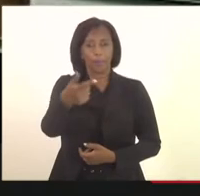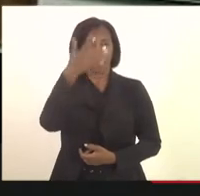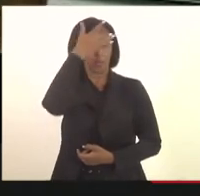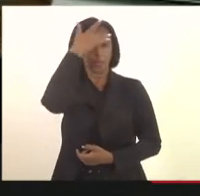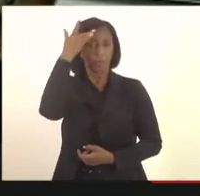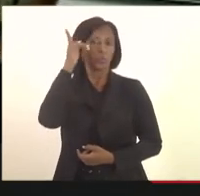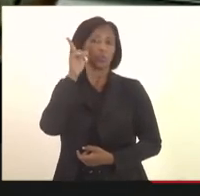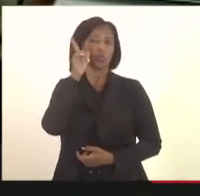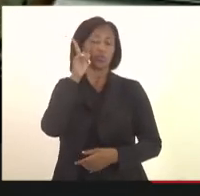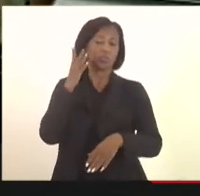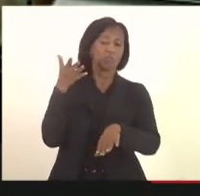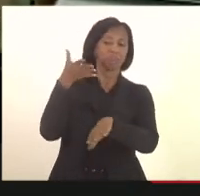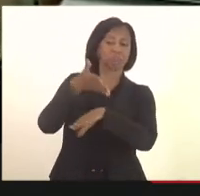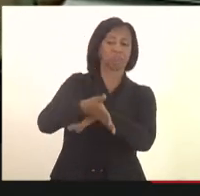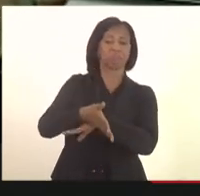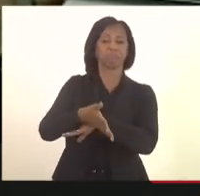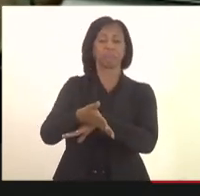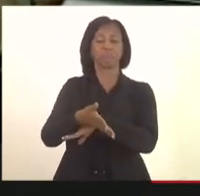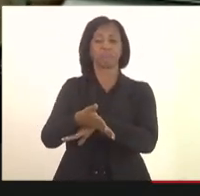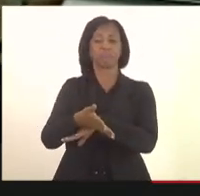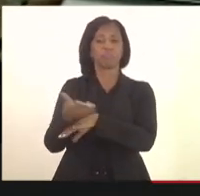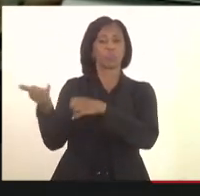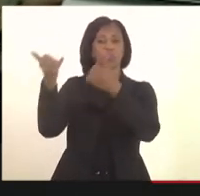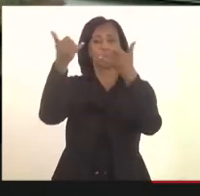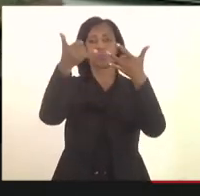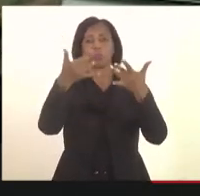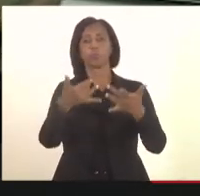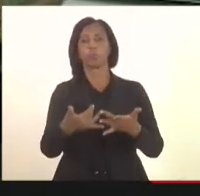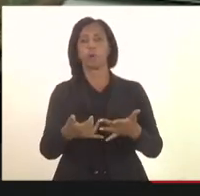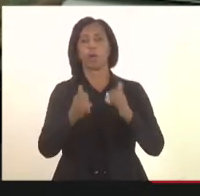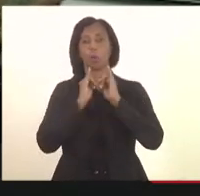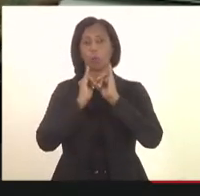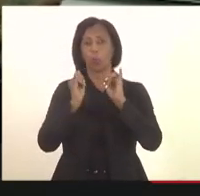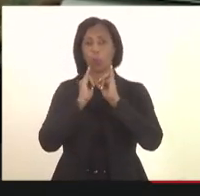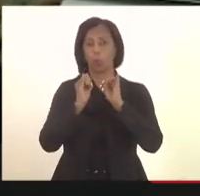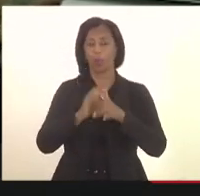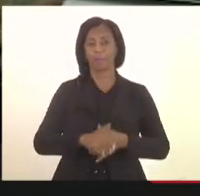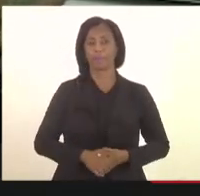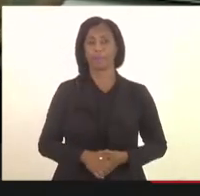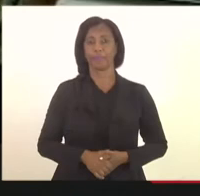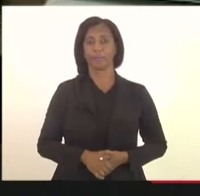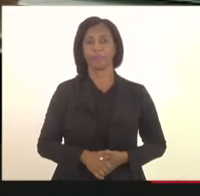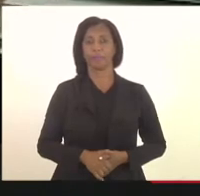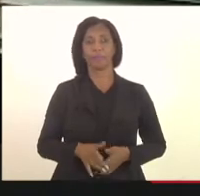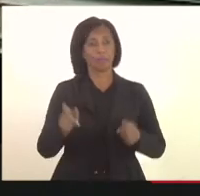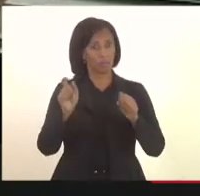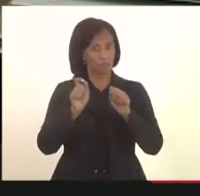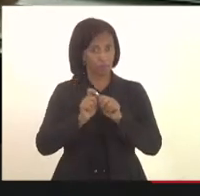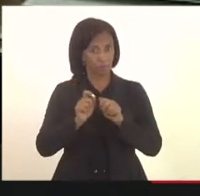tudo isso fosse devidamente publicizado. Feita essa preliminar,